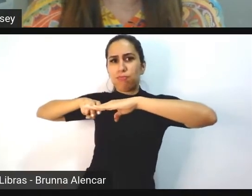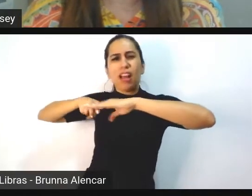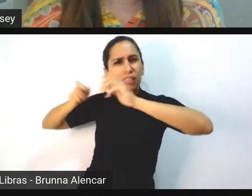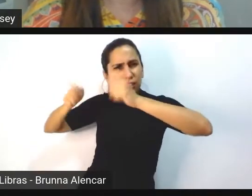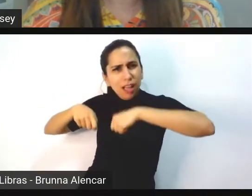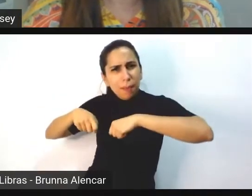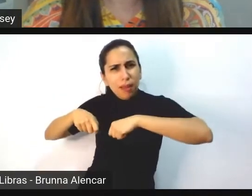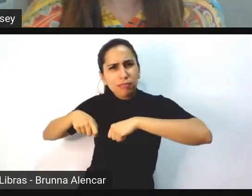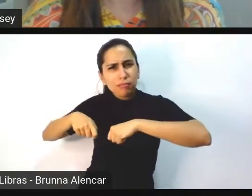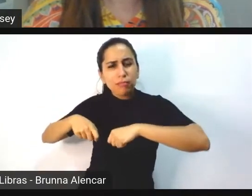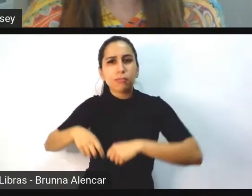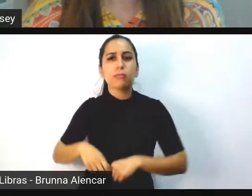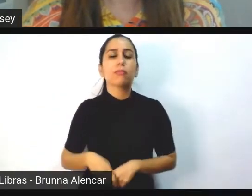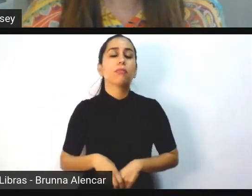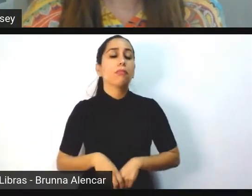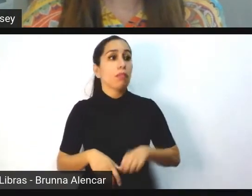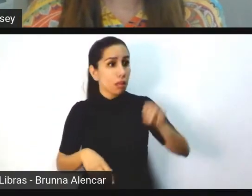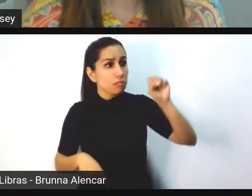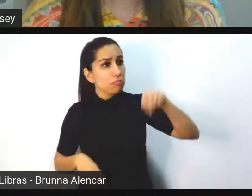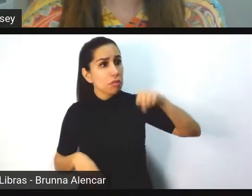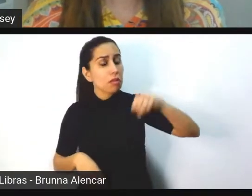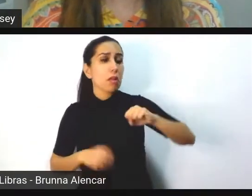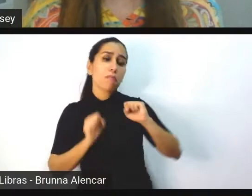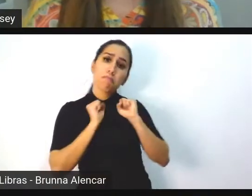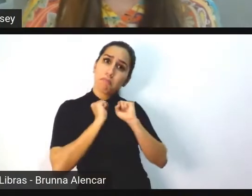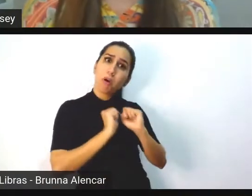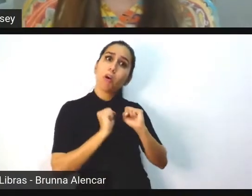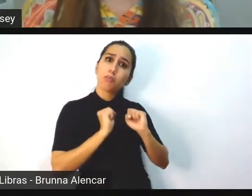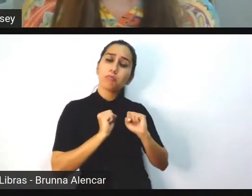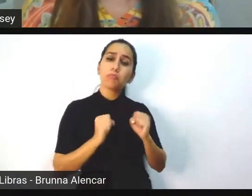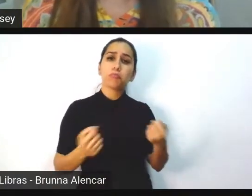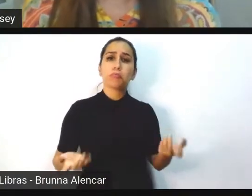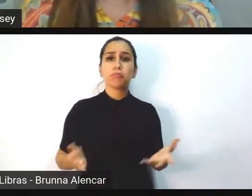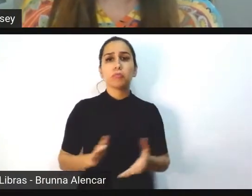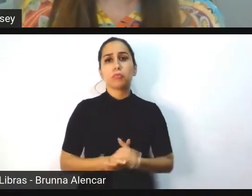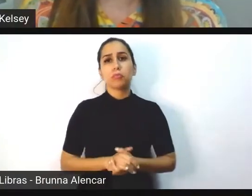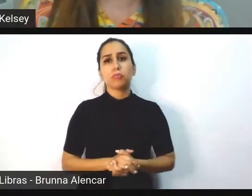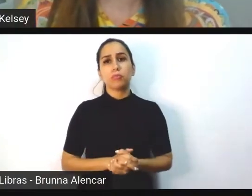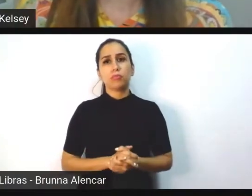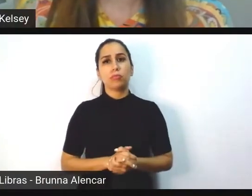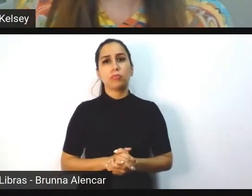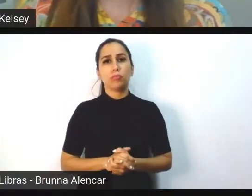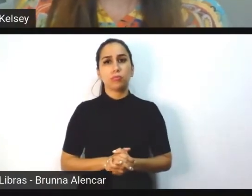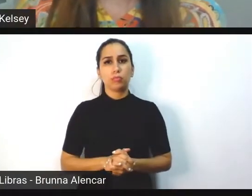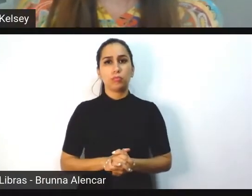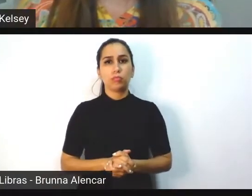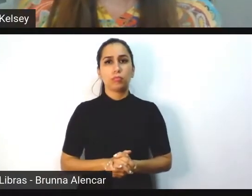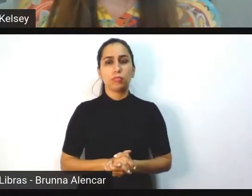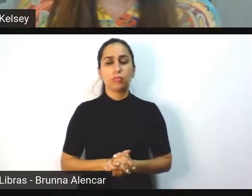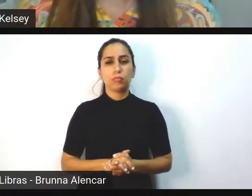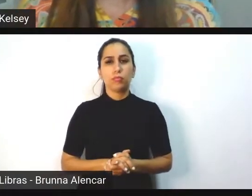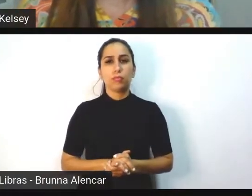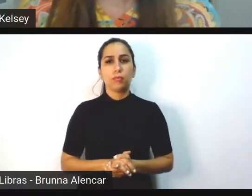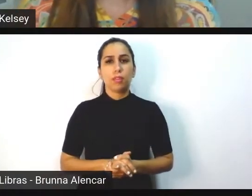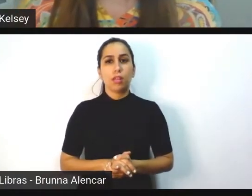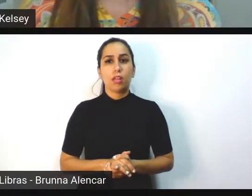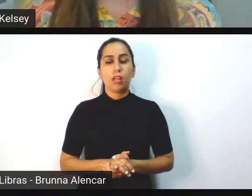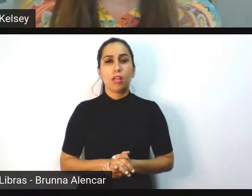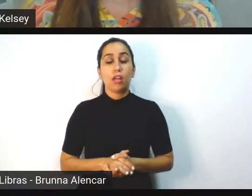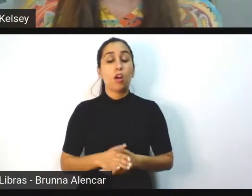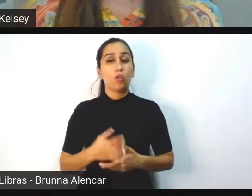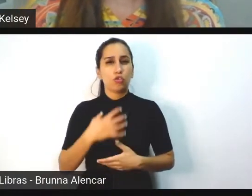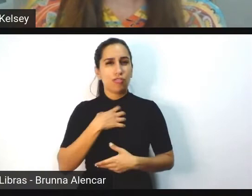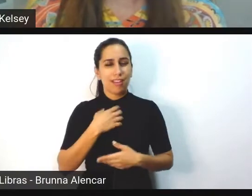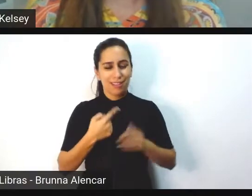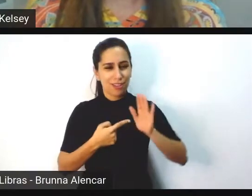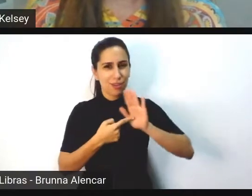Sim, pode. Se fazendo essa medida que eu demonstrei agora, né, o meu braço,